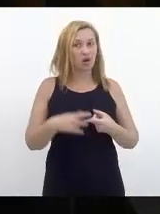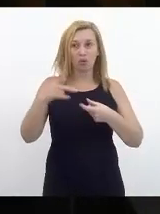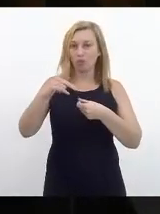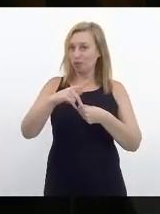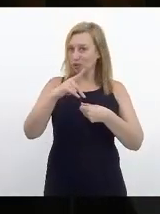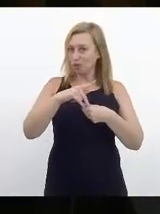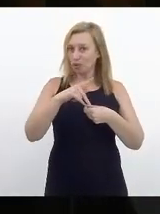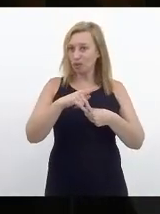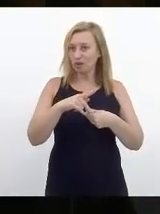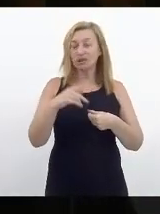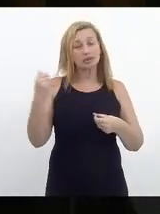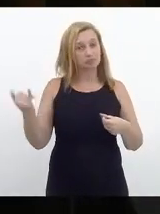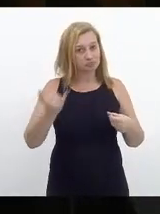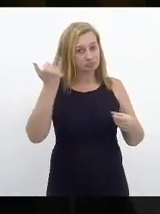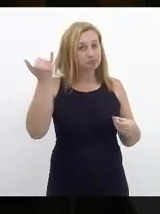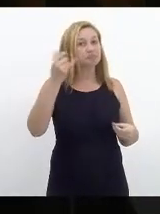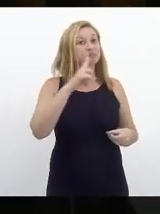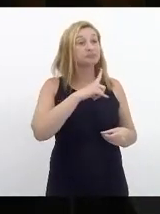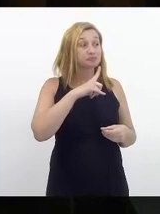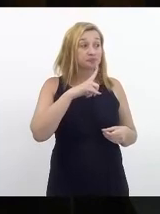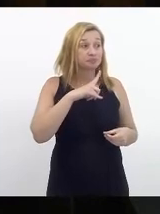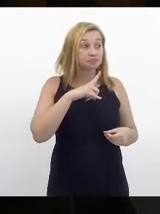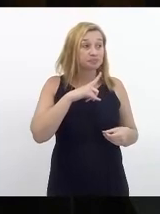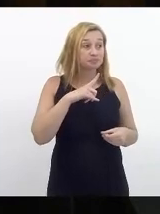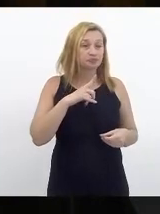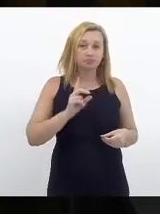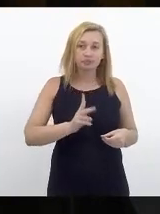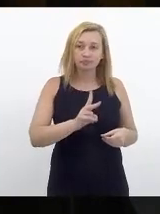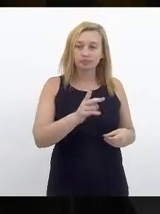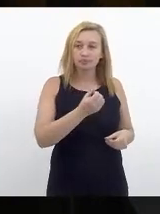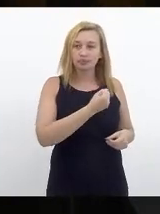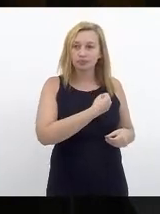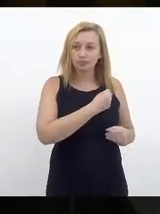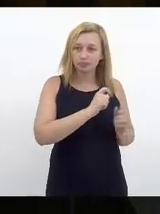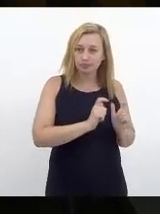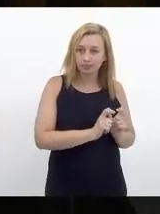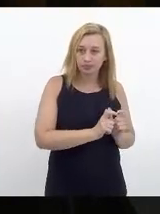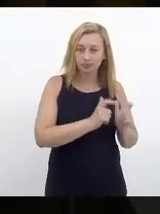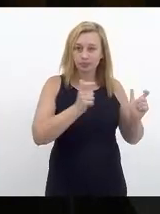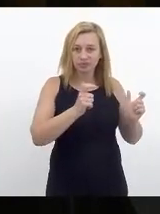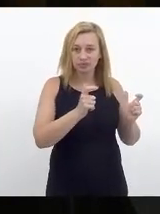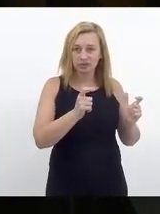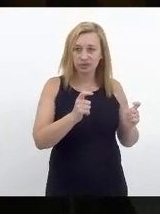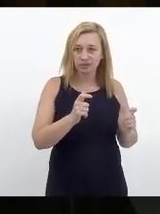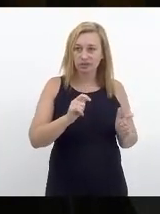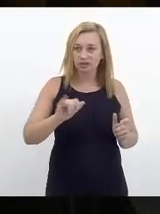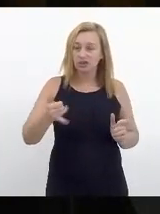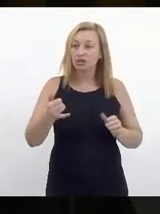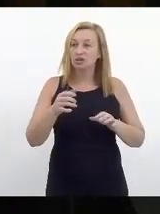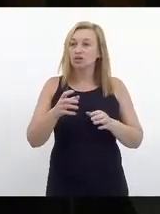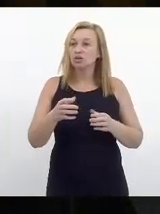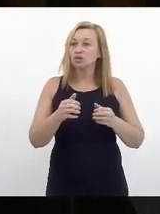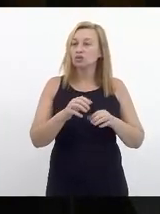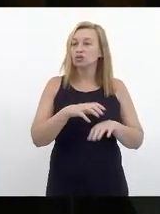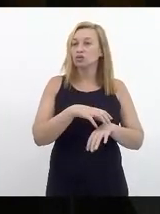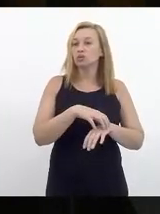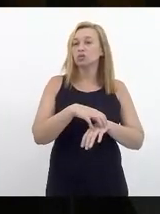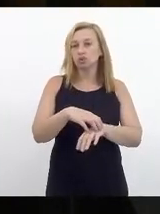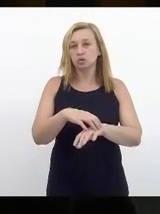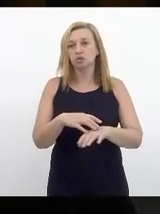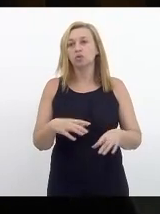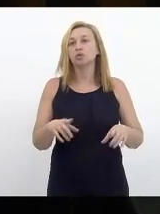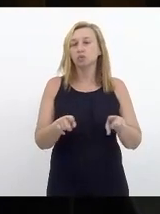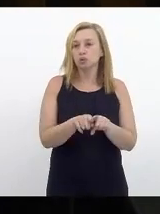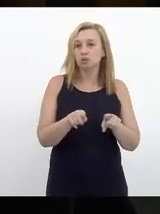petróleo tem importância, porque sempre que ele aumenta, inflaciona os transportes, que vai inflacionar